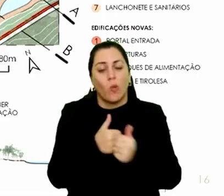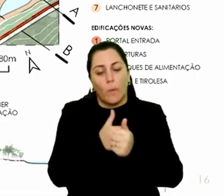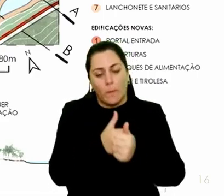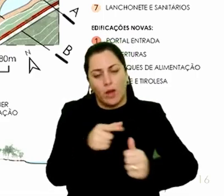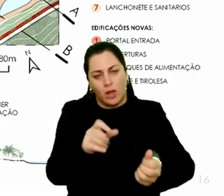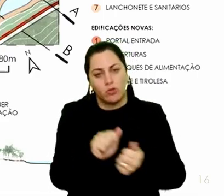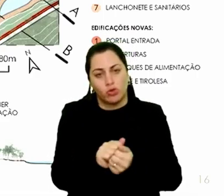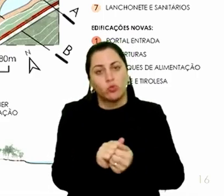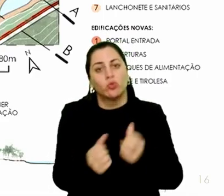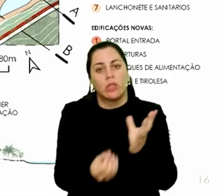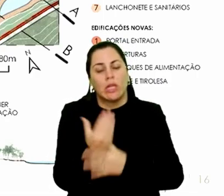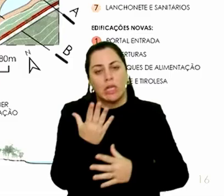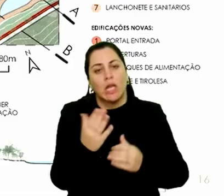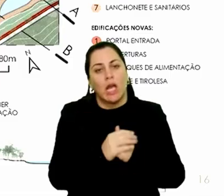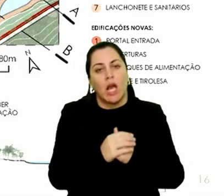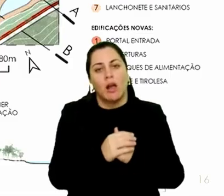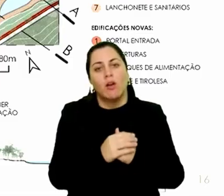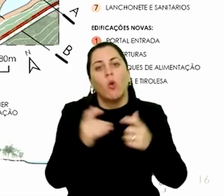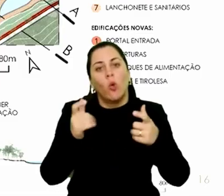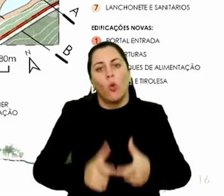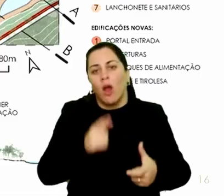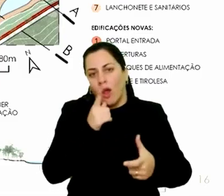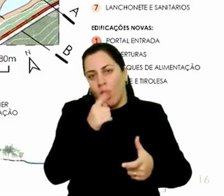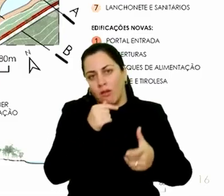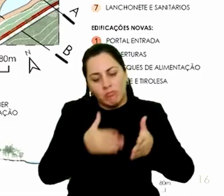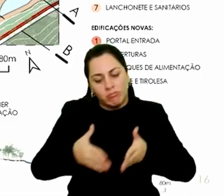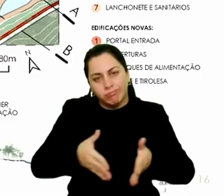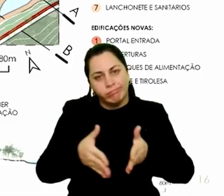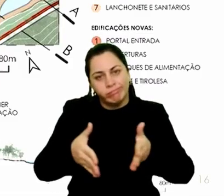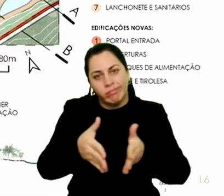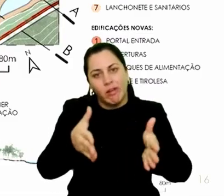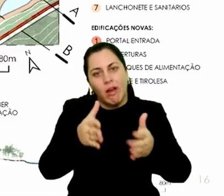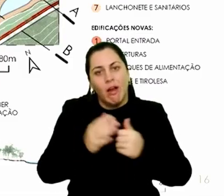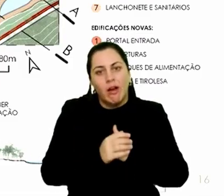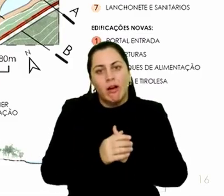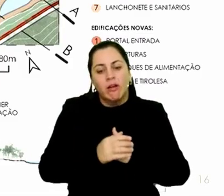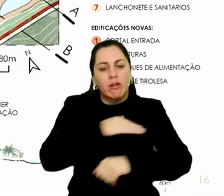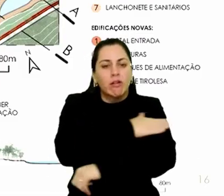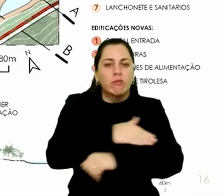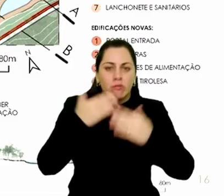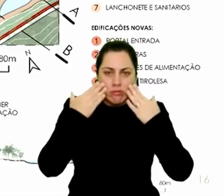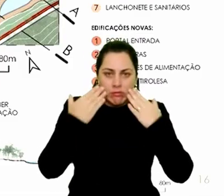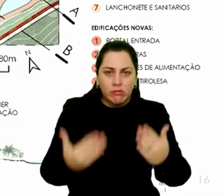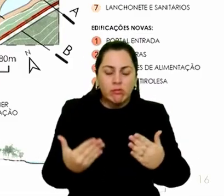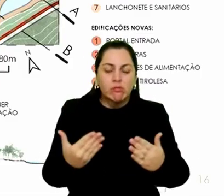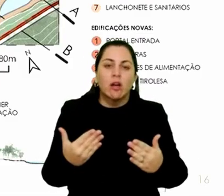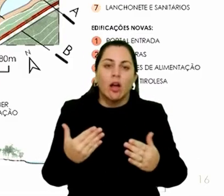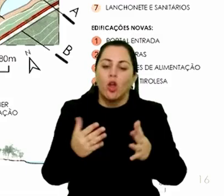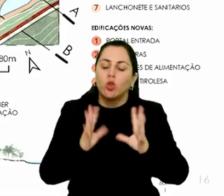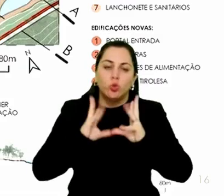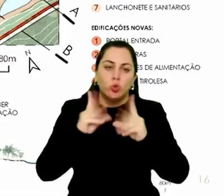principal, também foi criado um riacho, que ele sai desde a praça pública e vai e acompanha